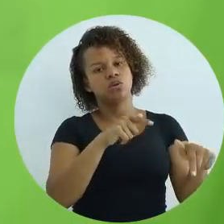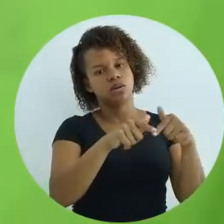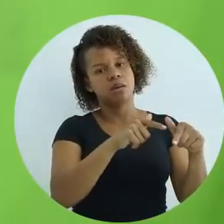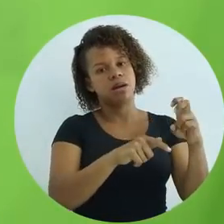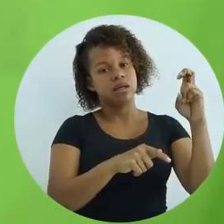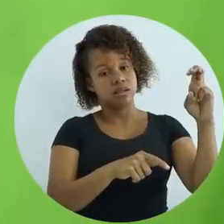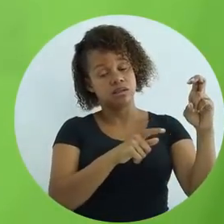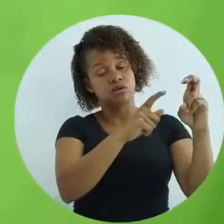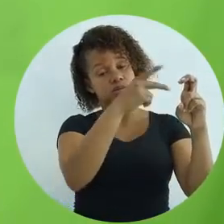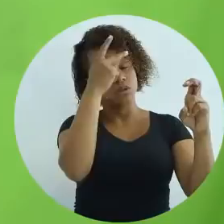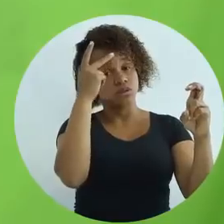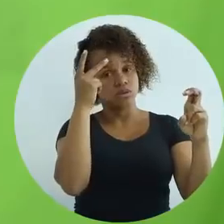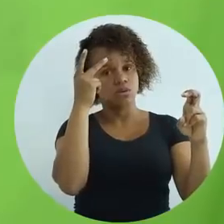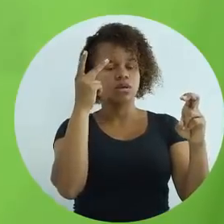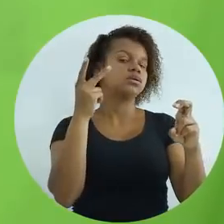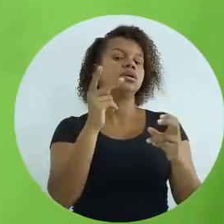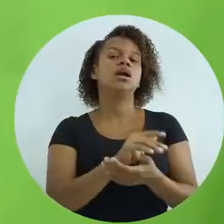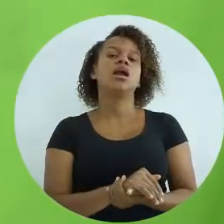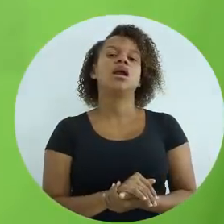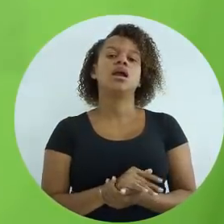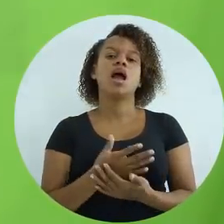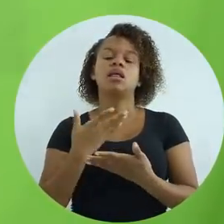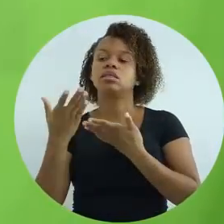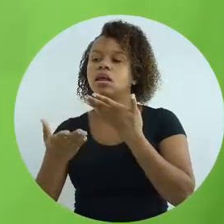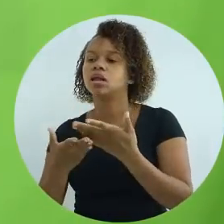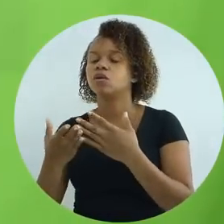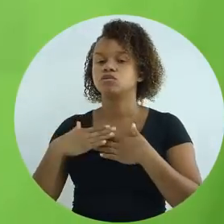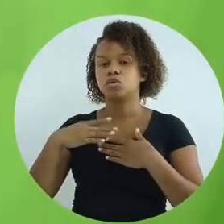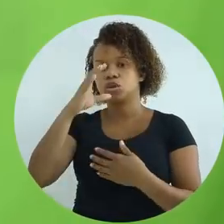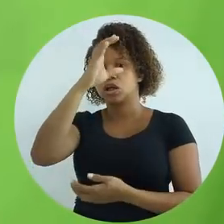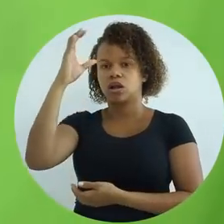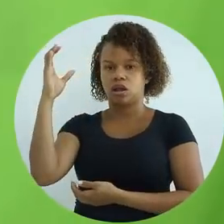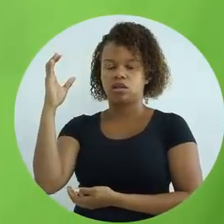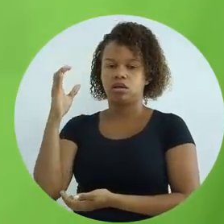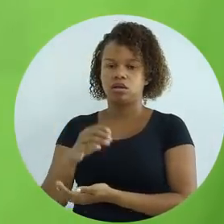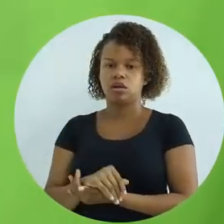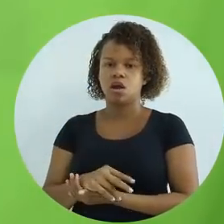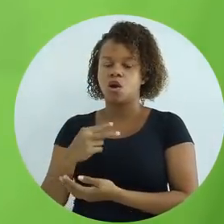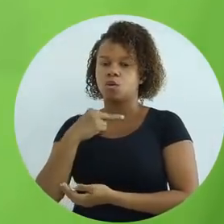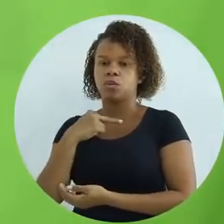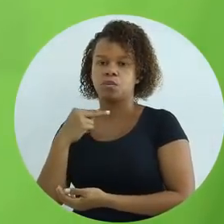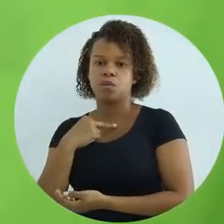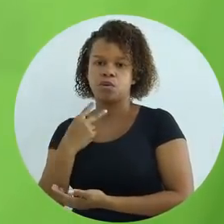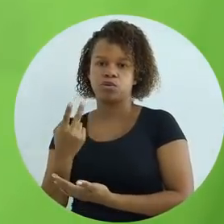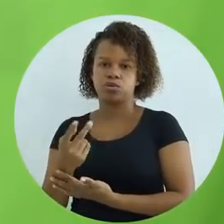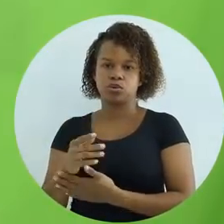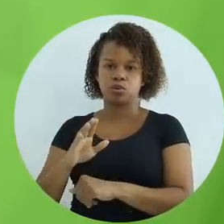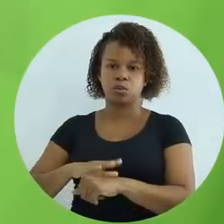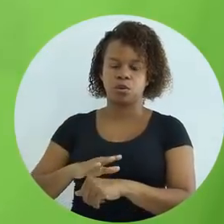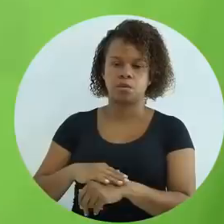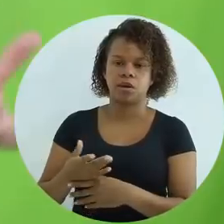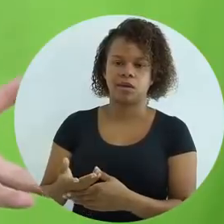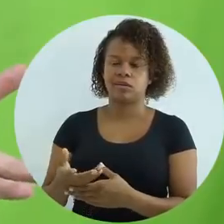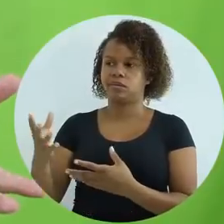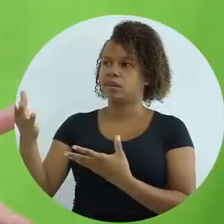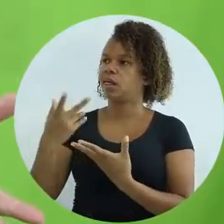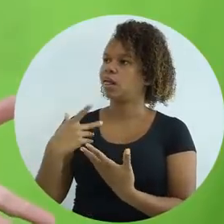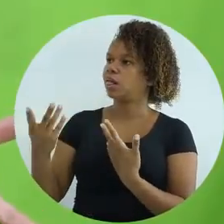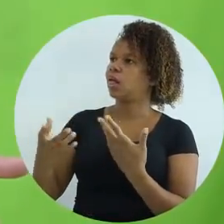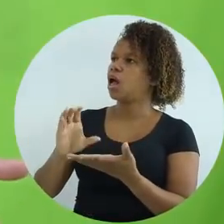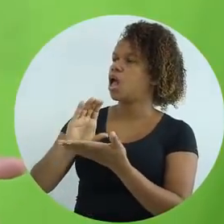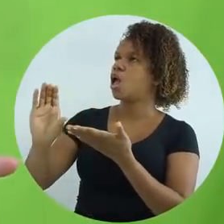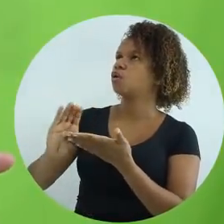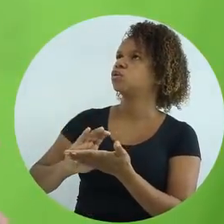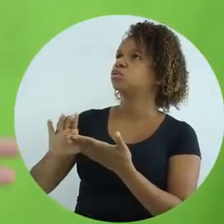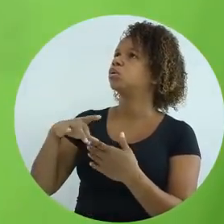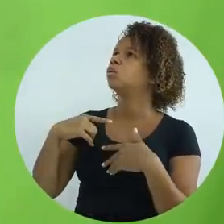trabalho daquelas pessoas e atenda aos meus clientes. Eu não posso, a todo momento, contar com todos os recursos, porque eu